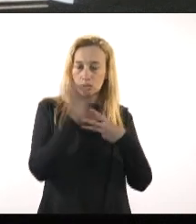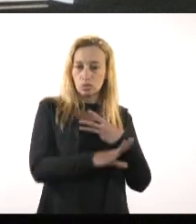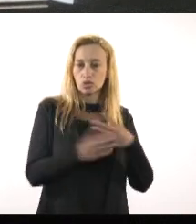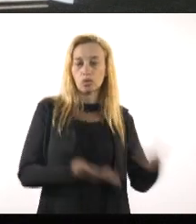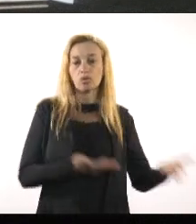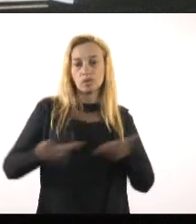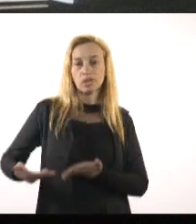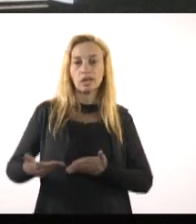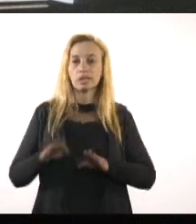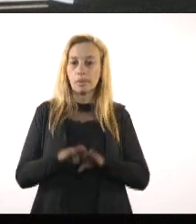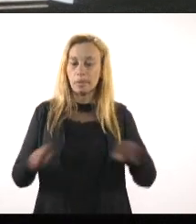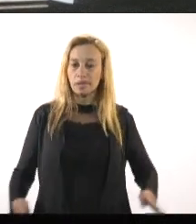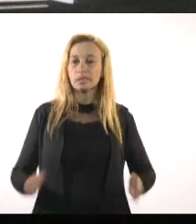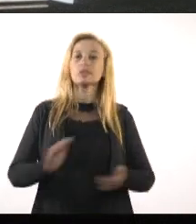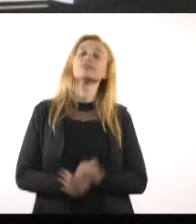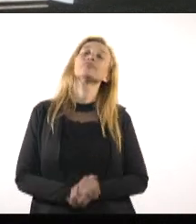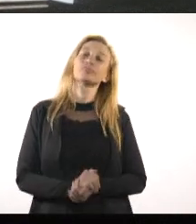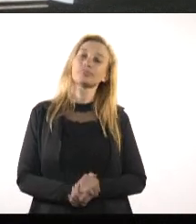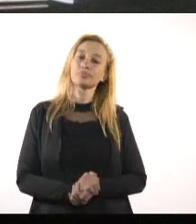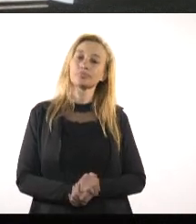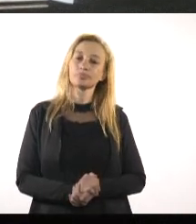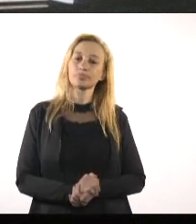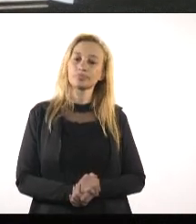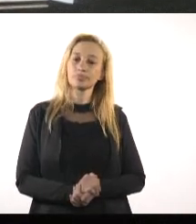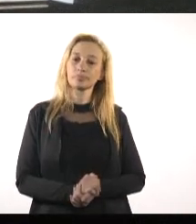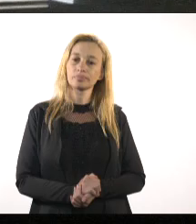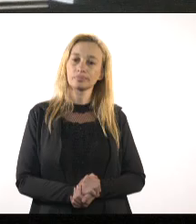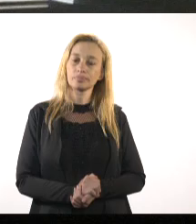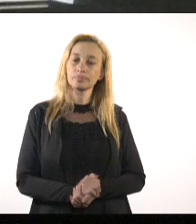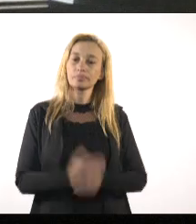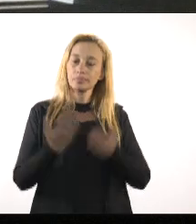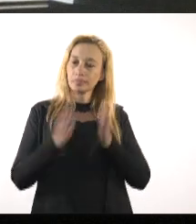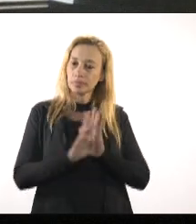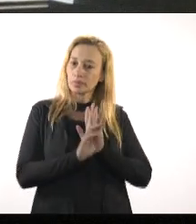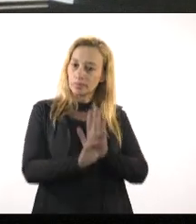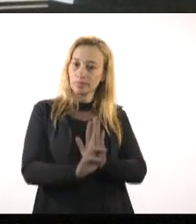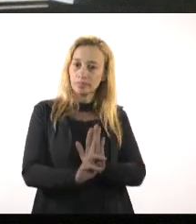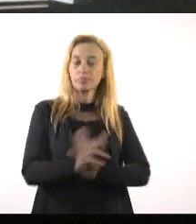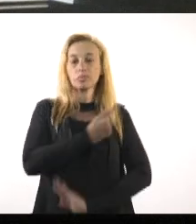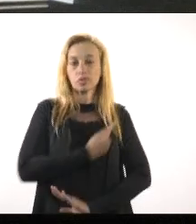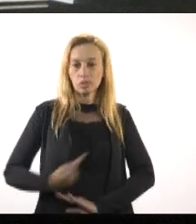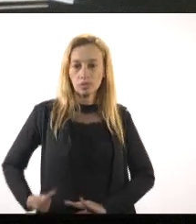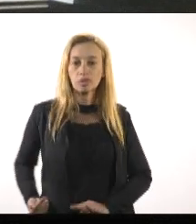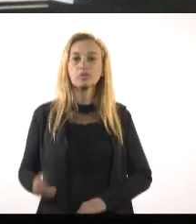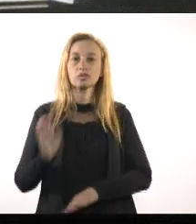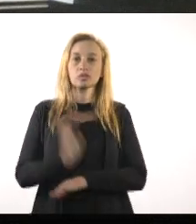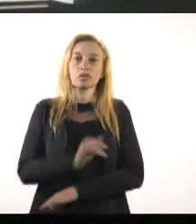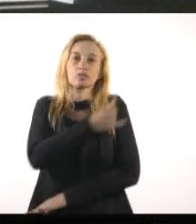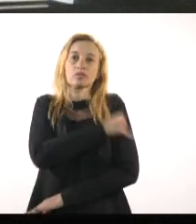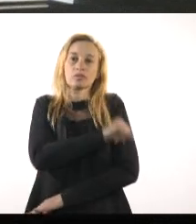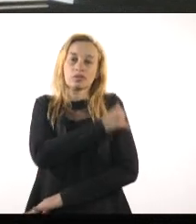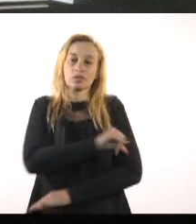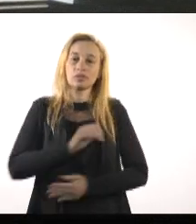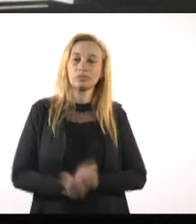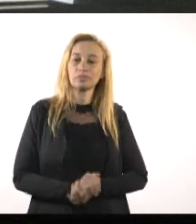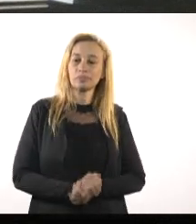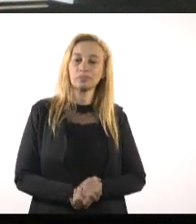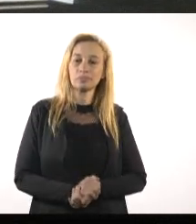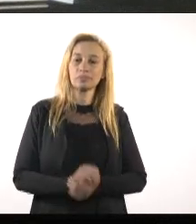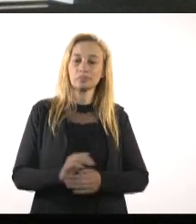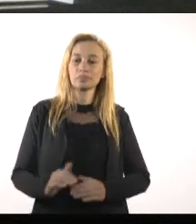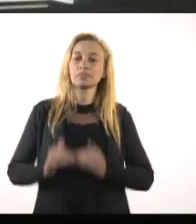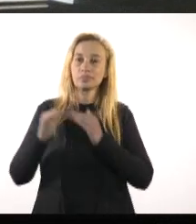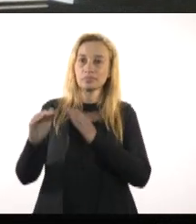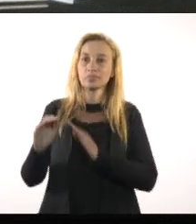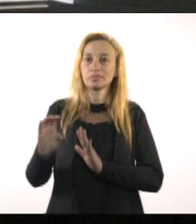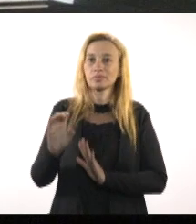palavra para a Soraya Moreno, que além de representante do governo do Estado do Rio de Janeiro, a Soraya foi subsecretária de